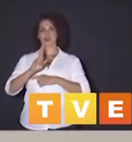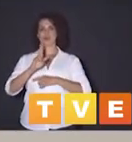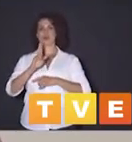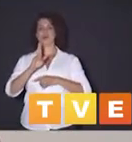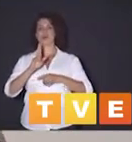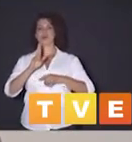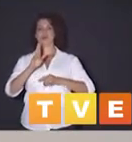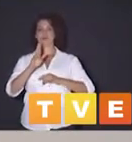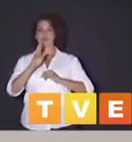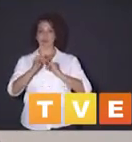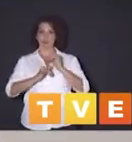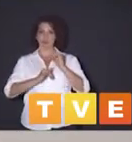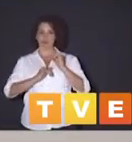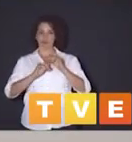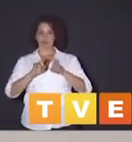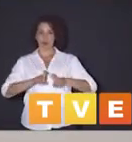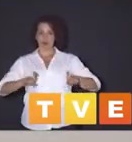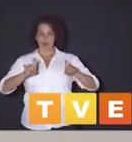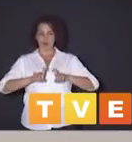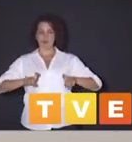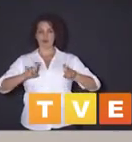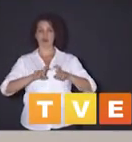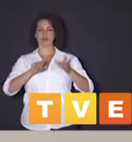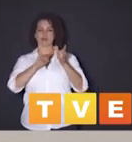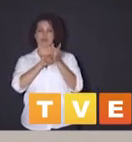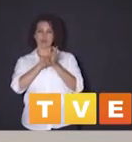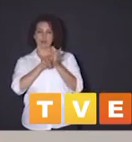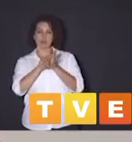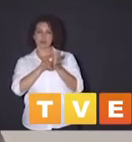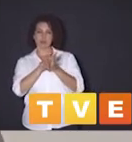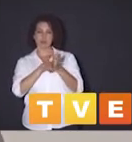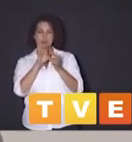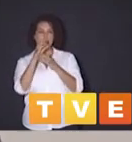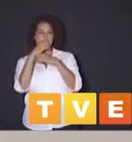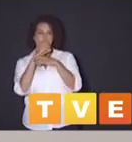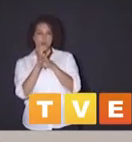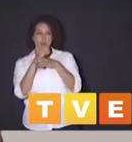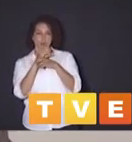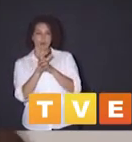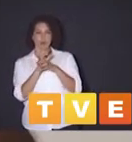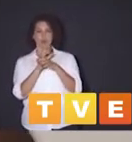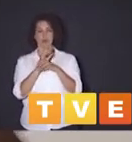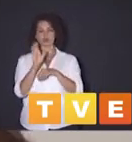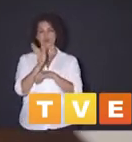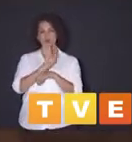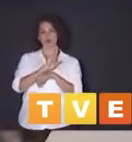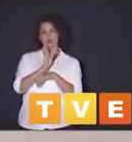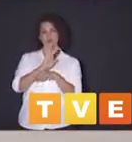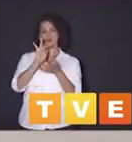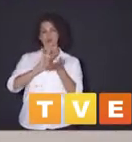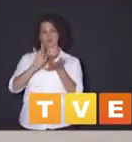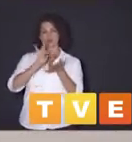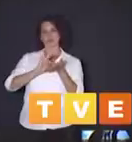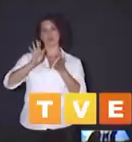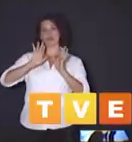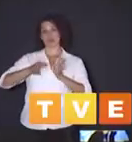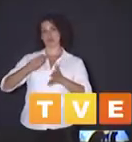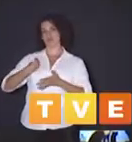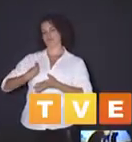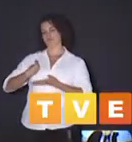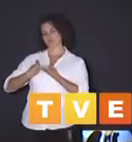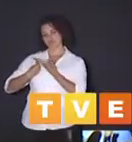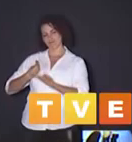da paraíba pesquisador do laboratório de aplicações de vídeo digital que já está aqui no palco